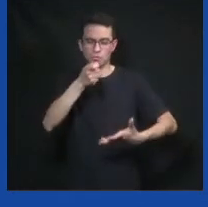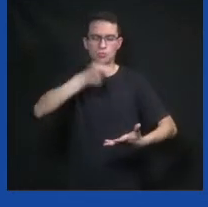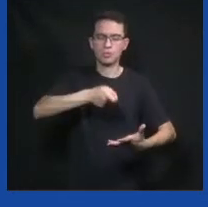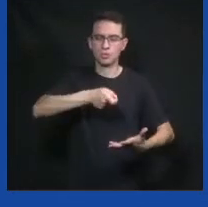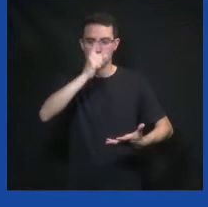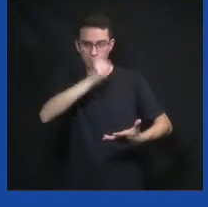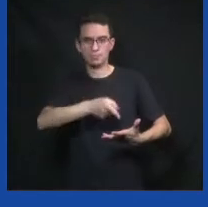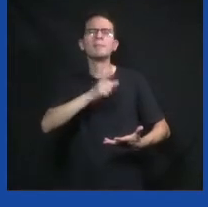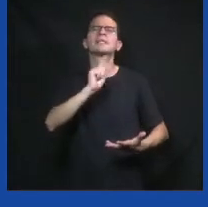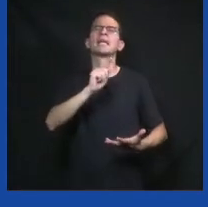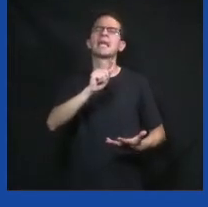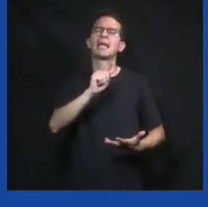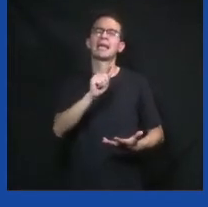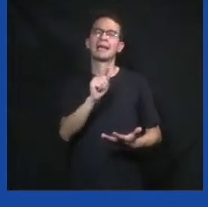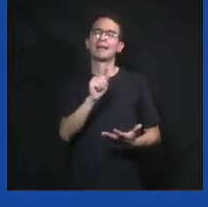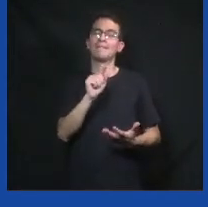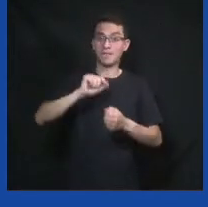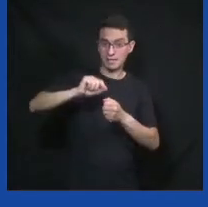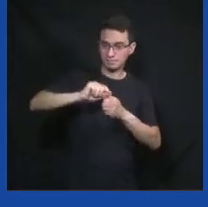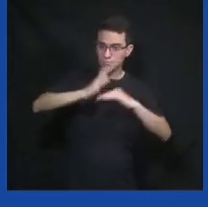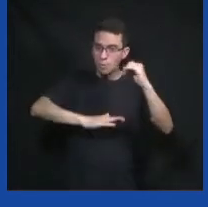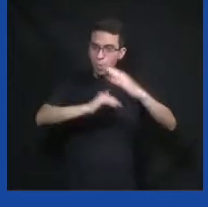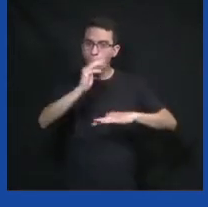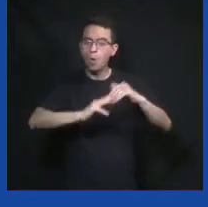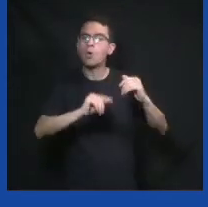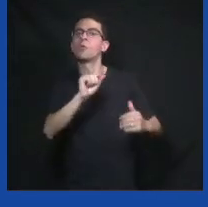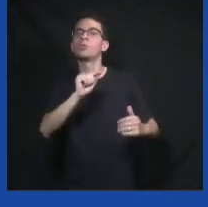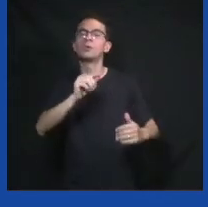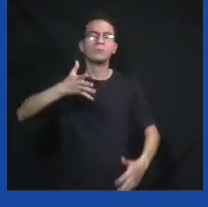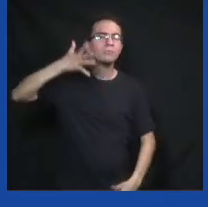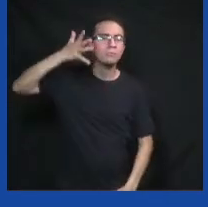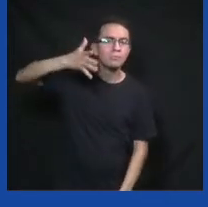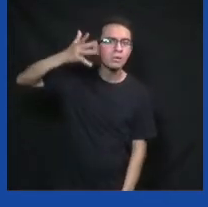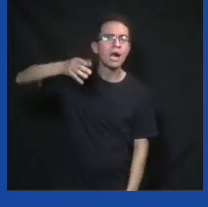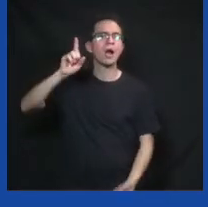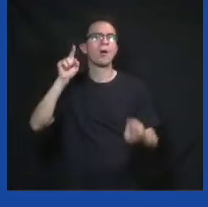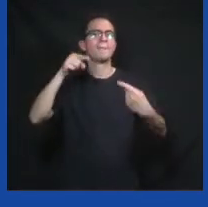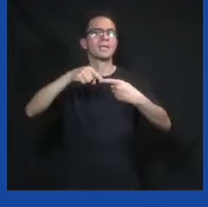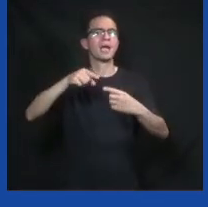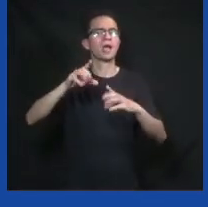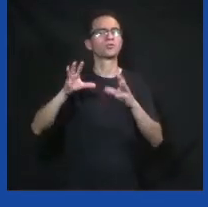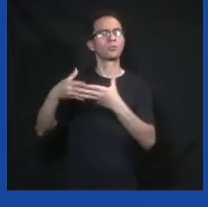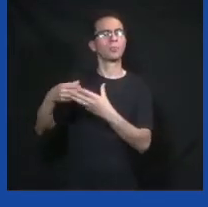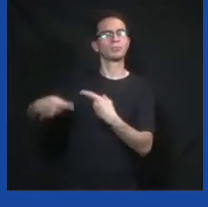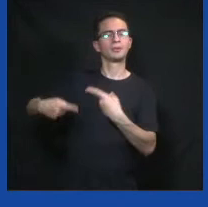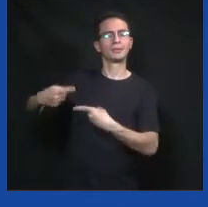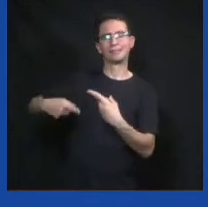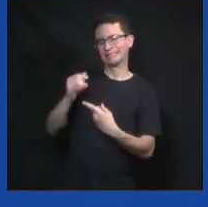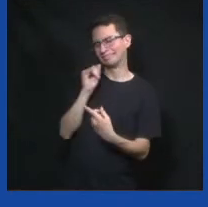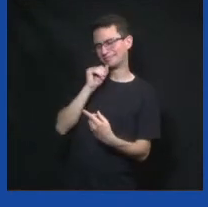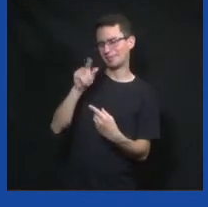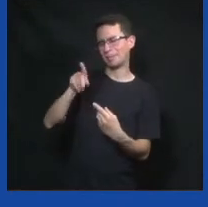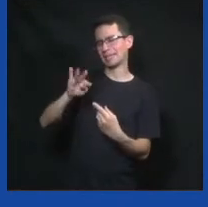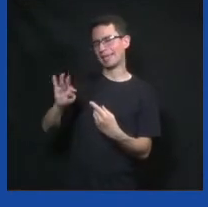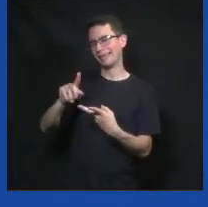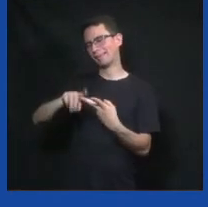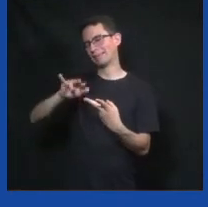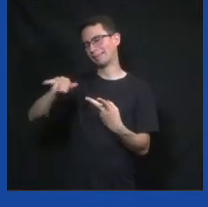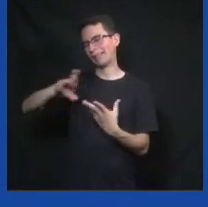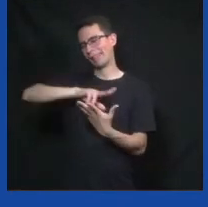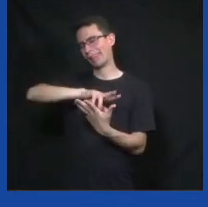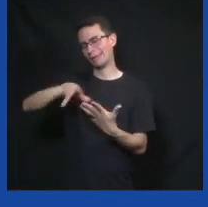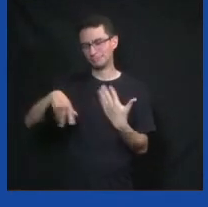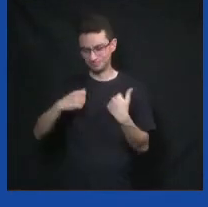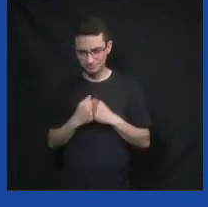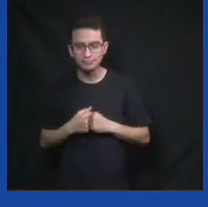partidos políticos. Outro dia, inclusive, fui dar uma palestra num partido político, não cabe aqui mencionar a legenda, inclusive trabalho com várias delas, mas